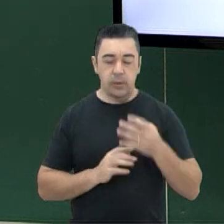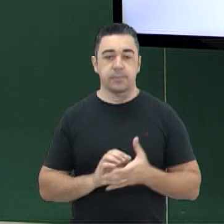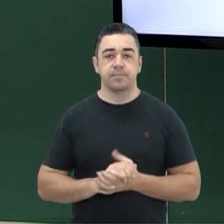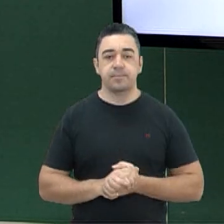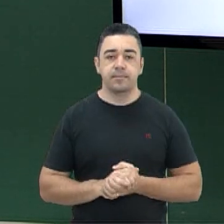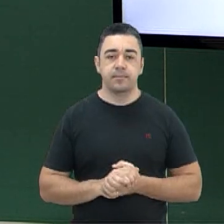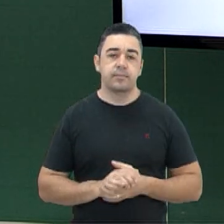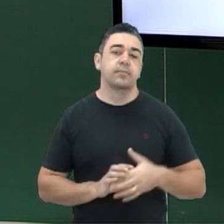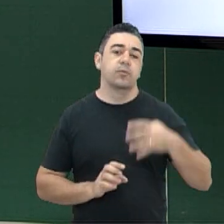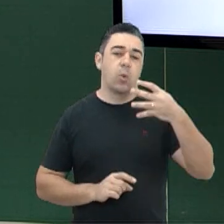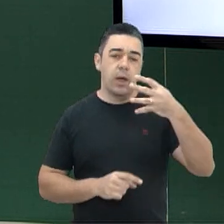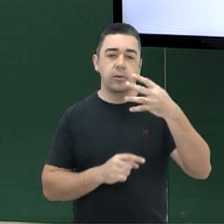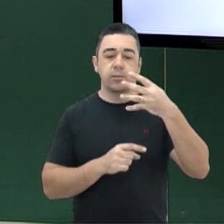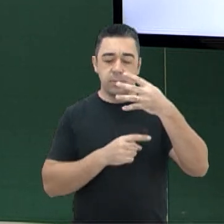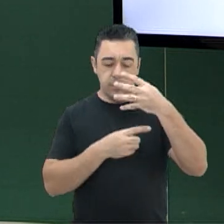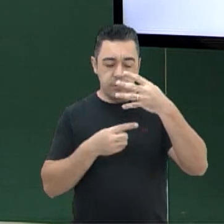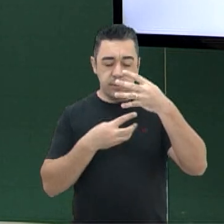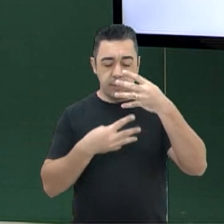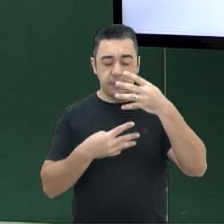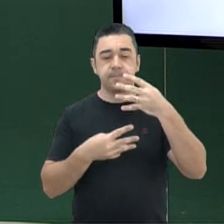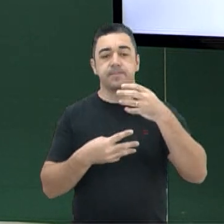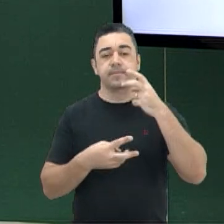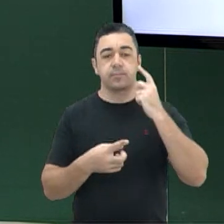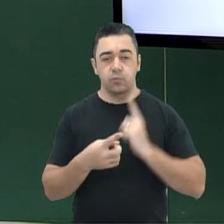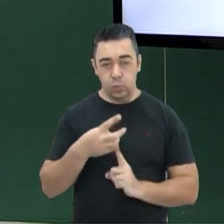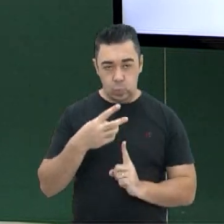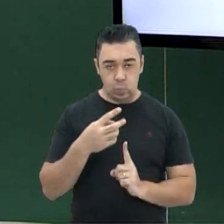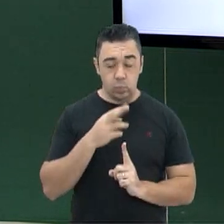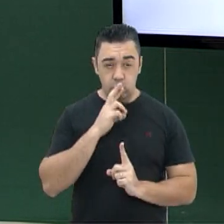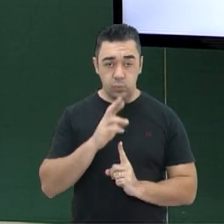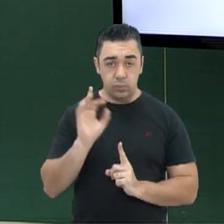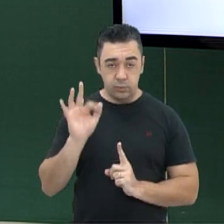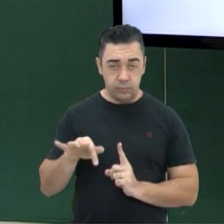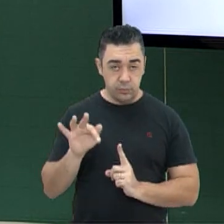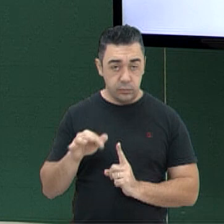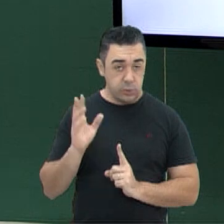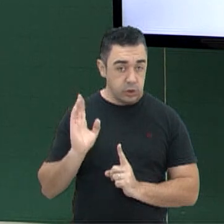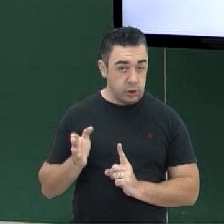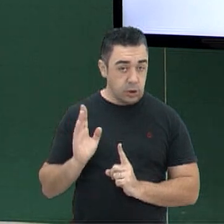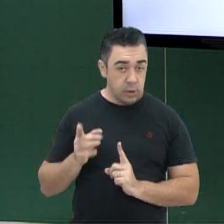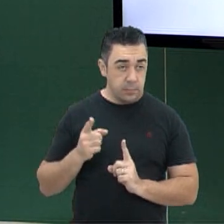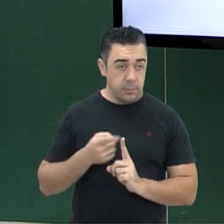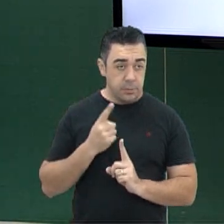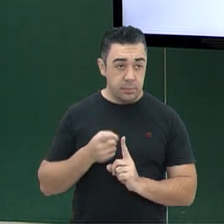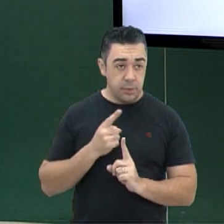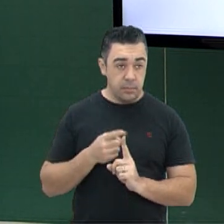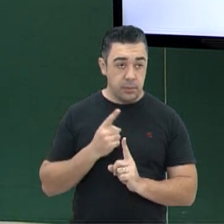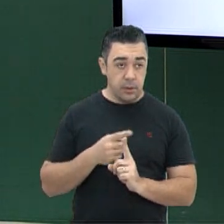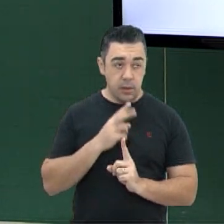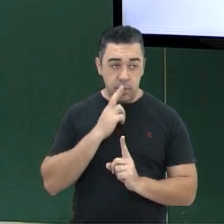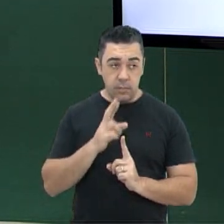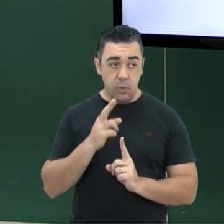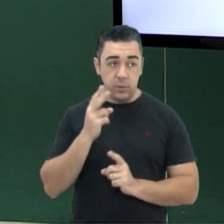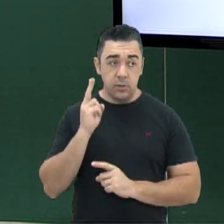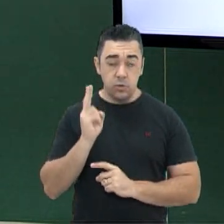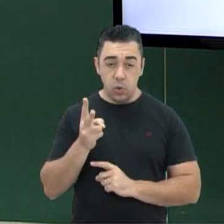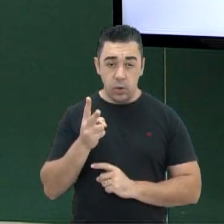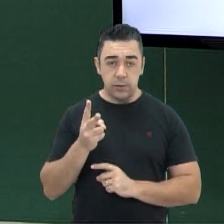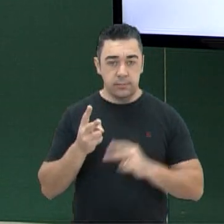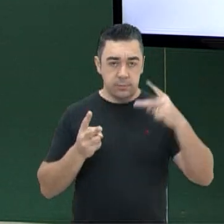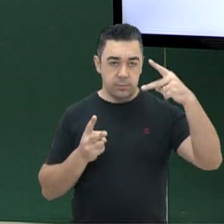fica 4. 4 menos 3 fica 1. Então, o primeiro resultado da raiz é 2, porque foram